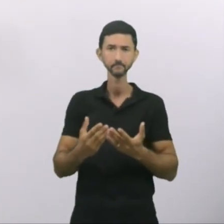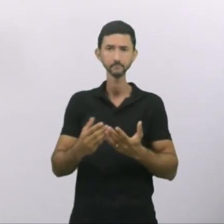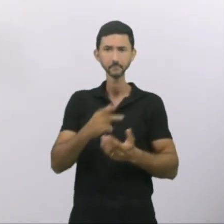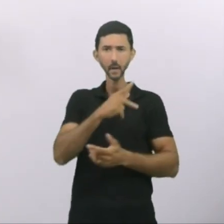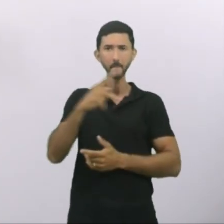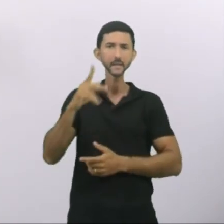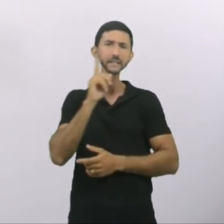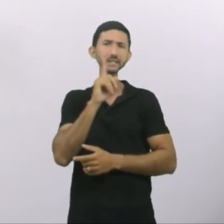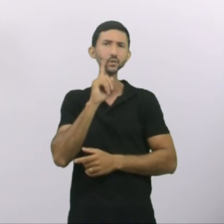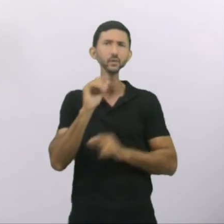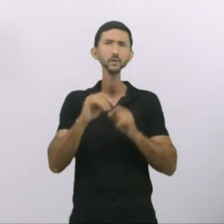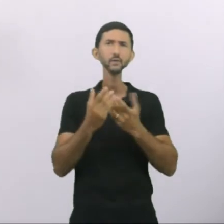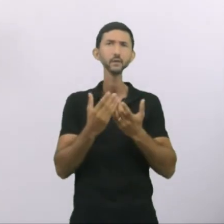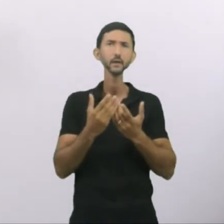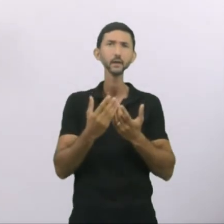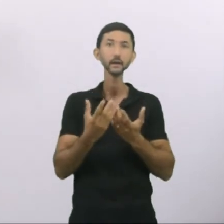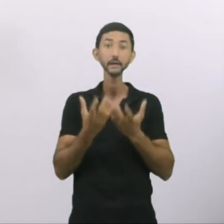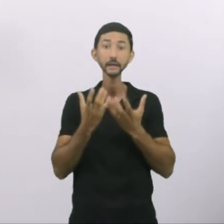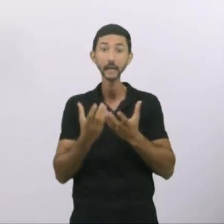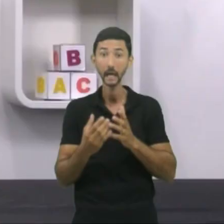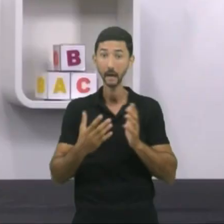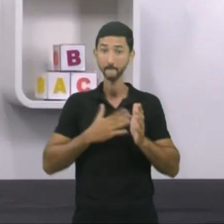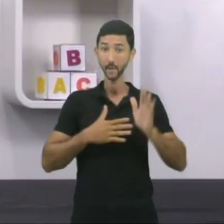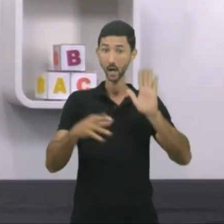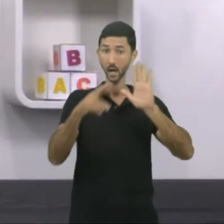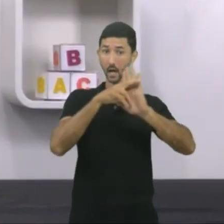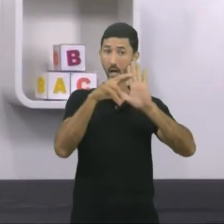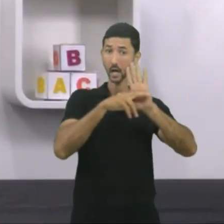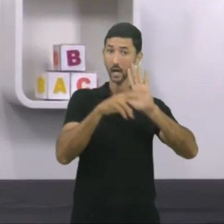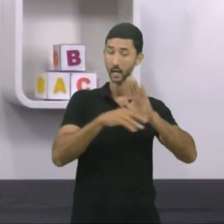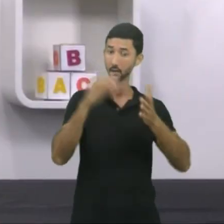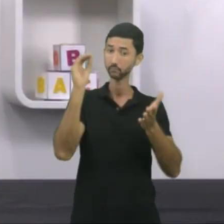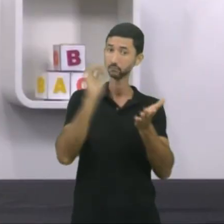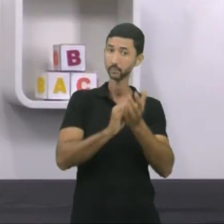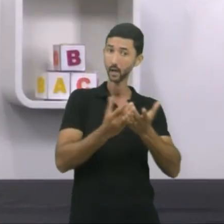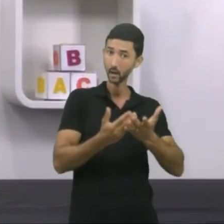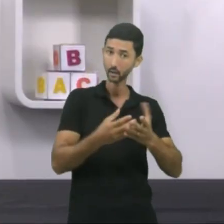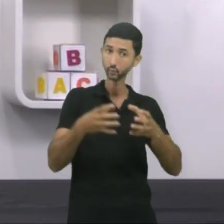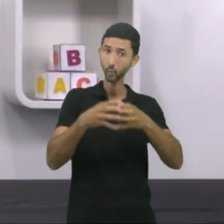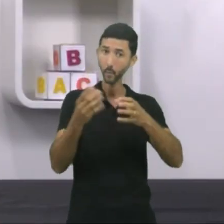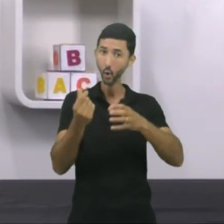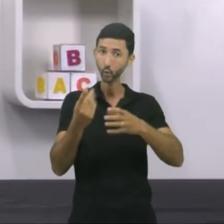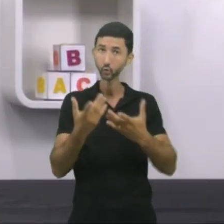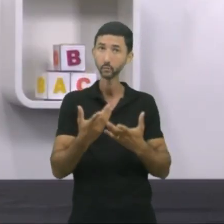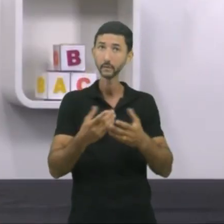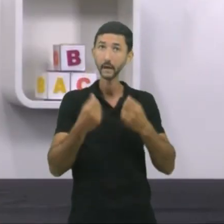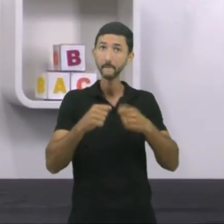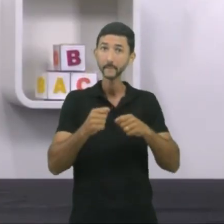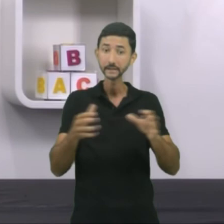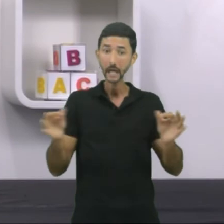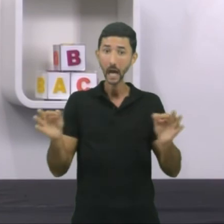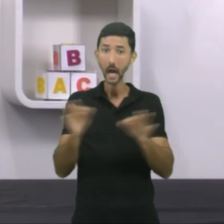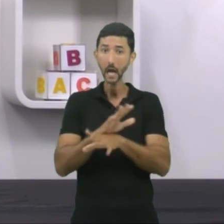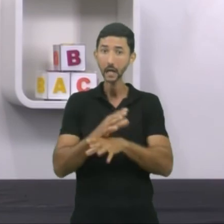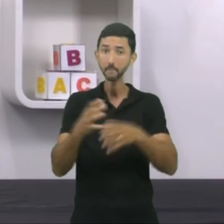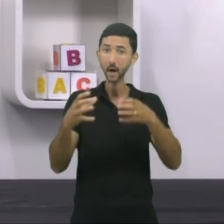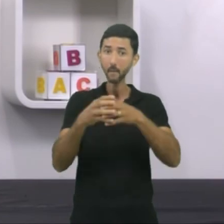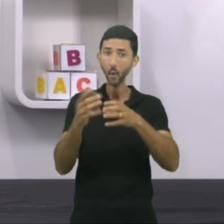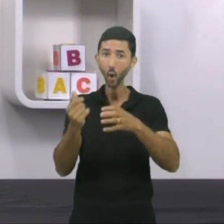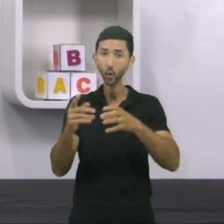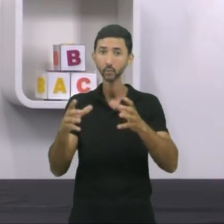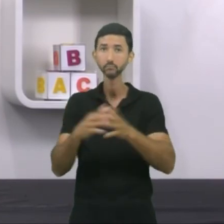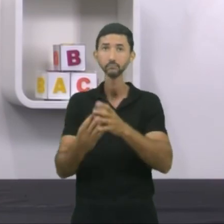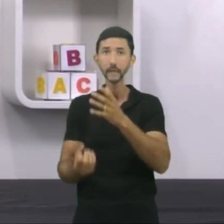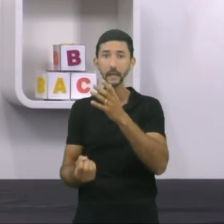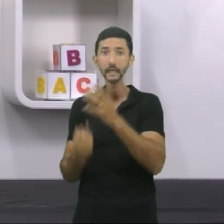quer colocar as suas regras no NAFTA. Mas, na verdade, ele preferiu acabar com o NAFTA e